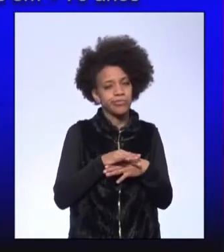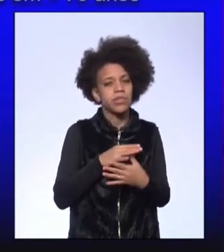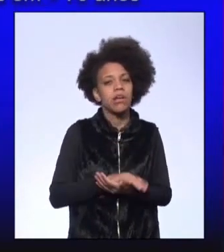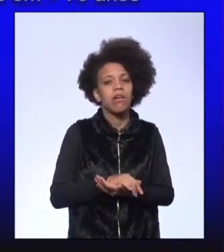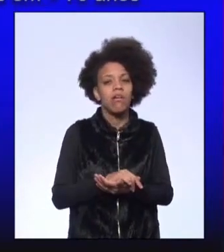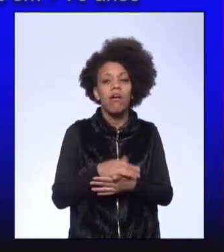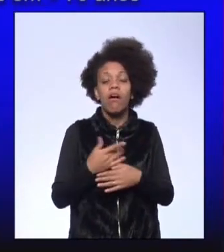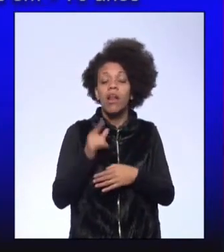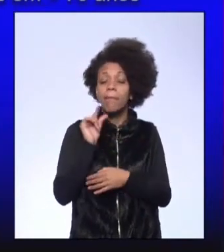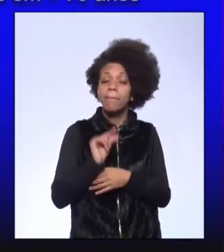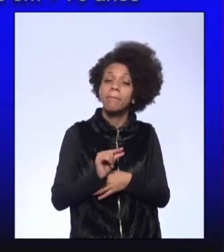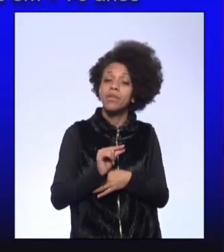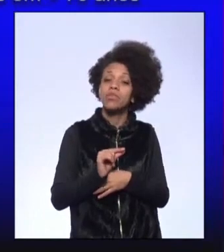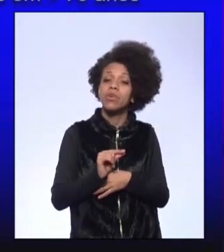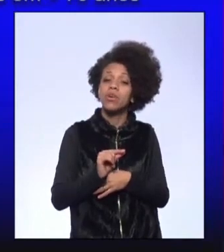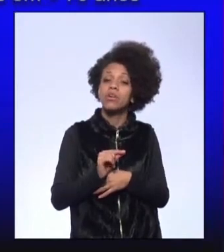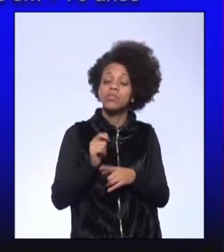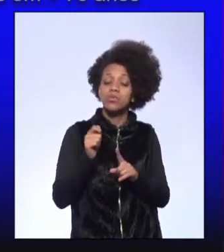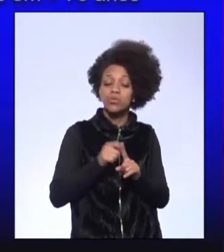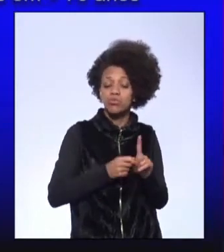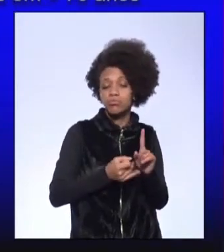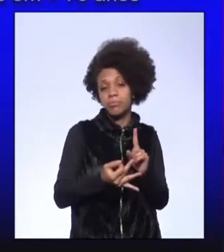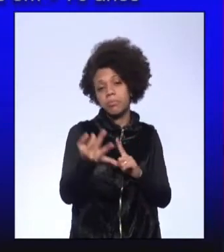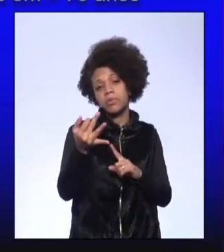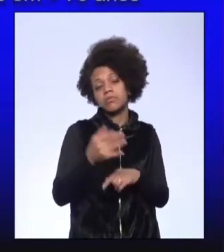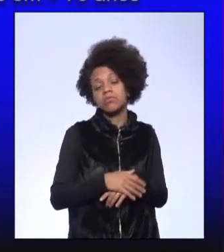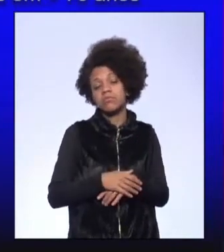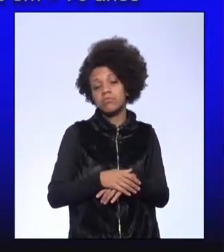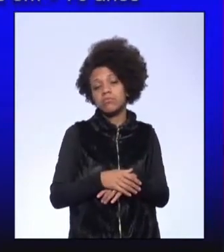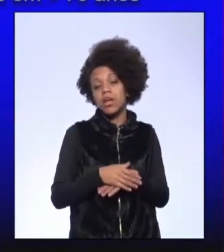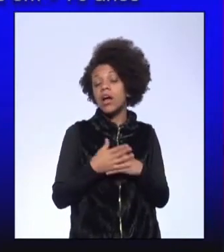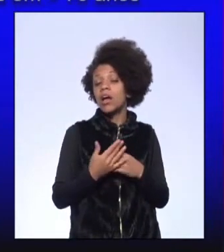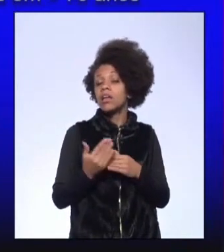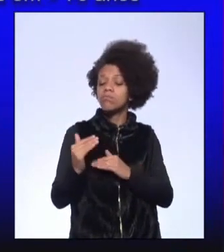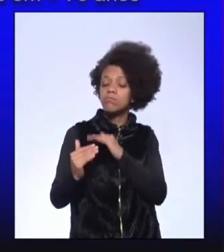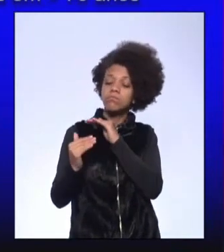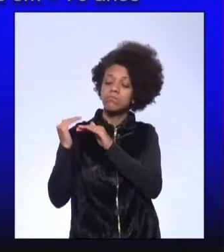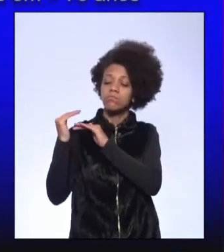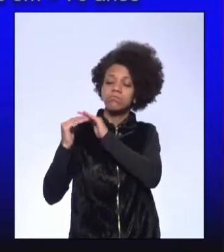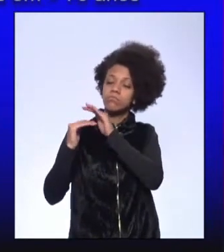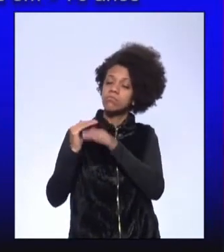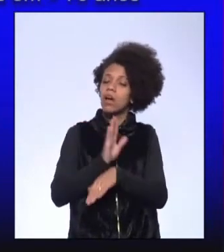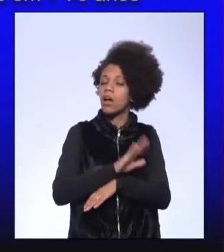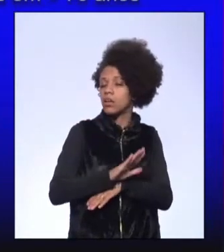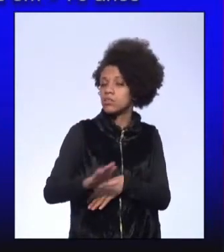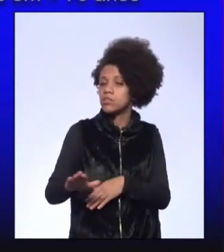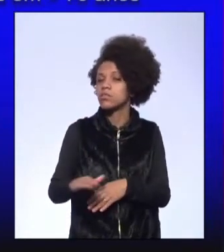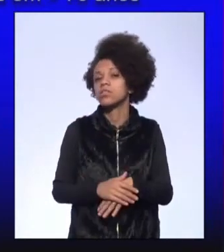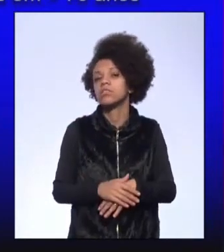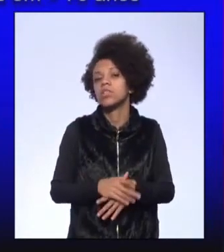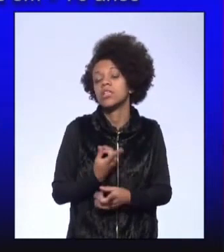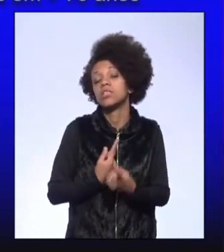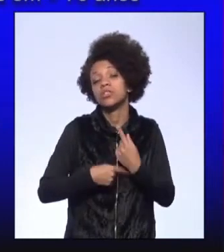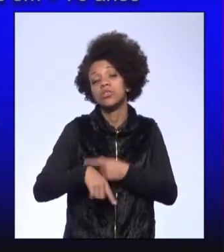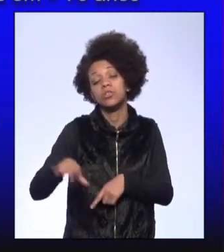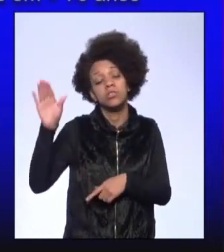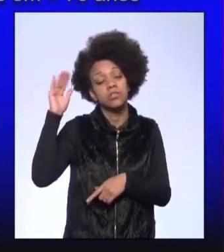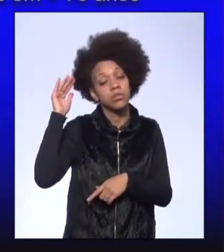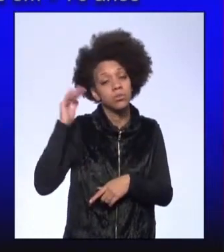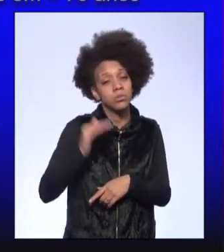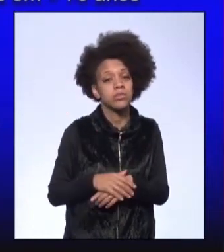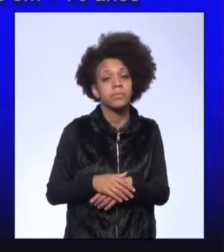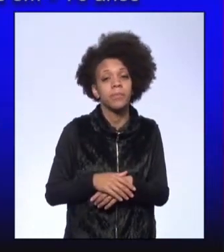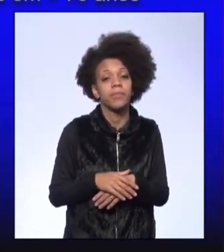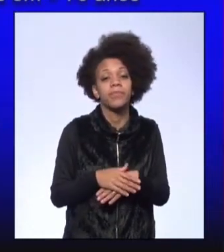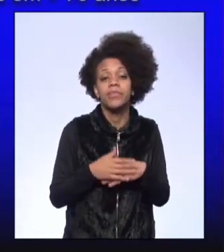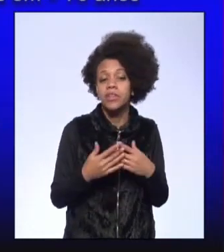é menor nos primeiros anos e vai aumentando conforme as crianças vão se tornando adultos. E